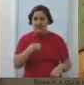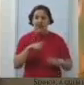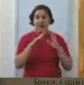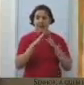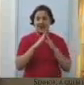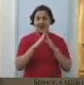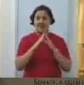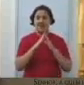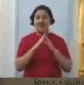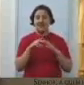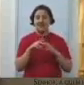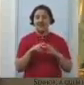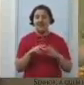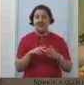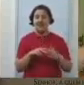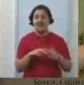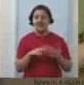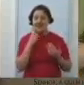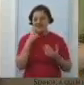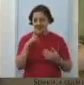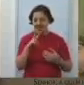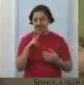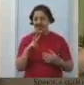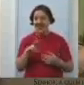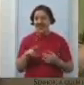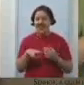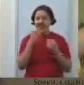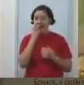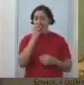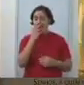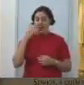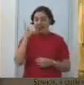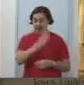Pedrinho, Pedrinho, o lobo! E o Pedrinho olhando na fechadura, ah, é o lobo, é, é.